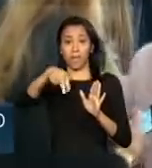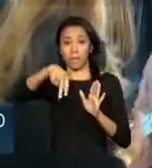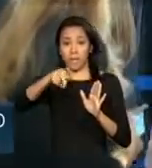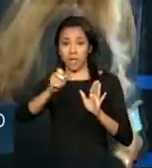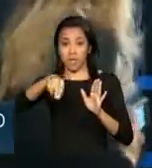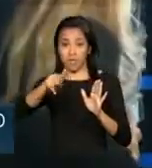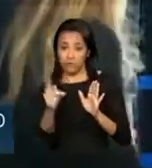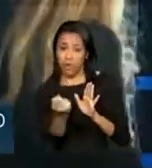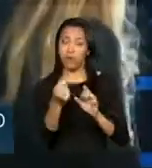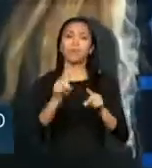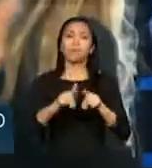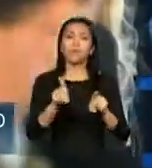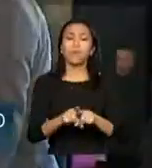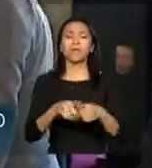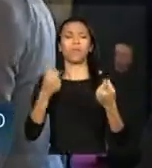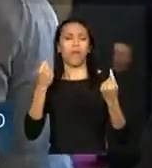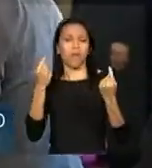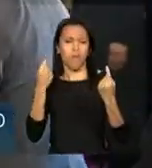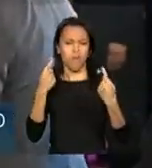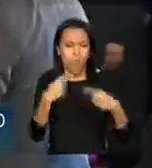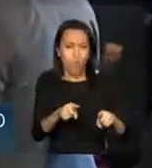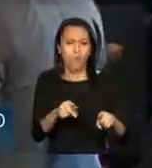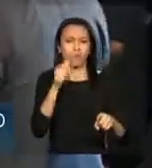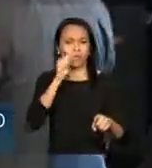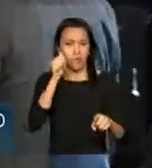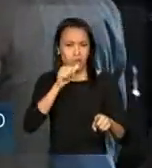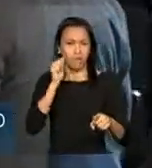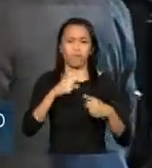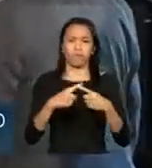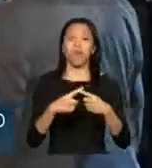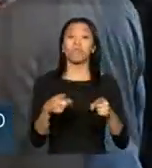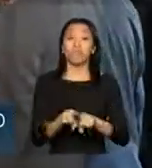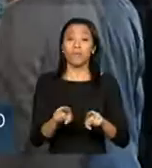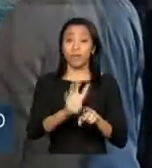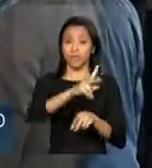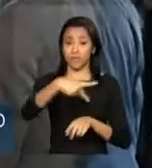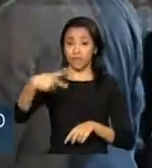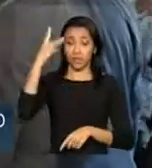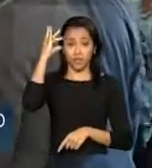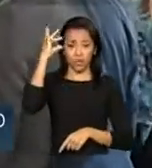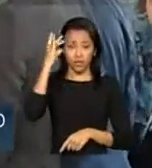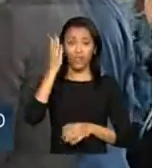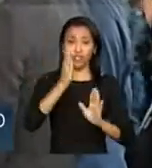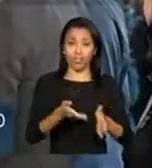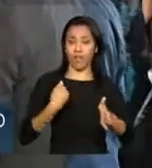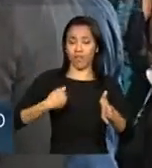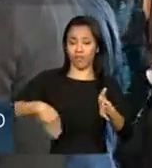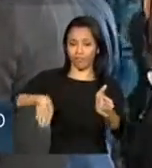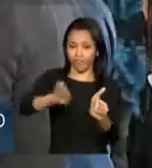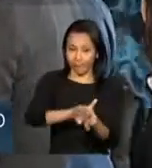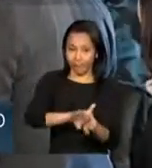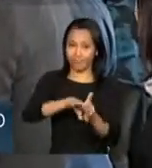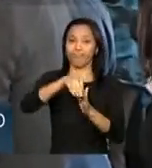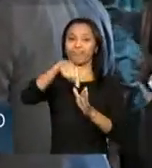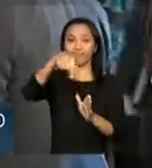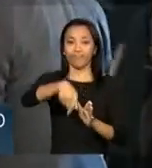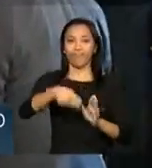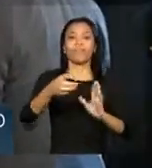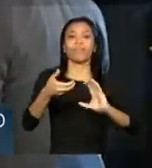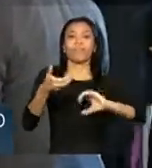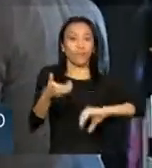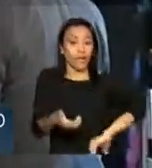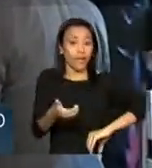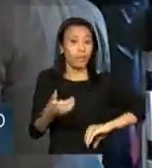o enfrentamento à violência contra mulheres. A presidenta Dilma Rousseff acaba de chegar ao Congresso